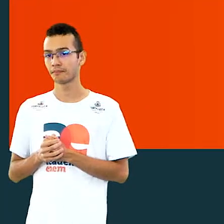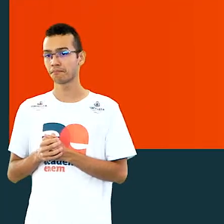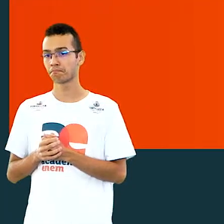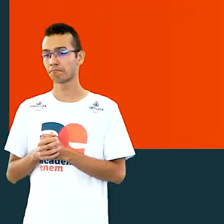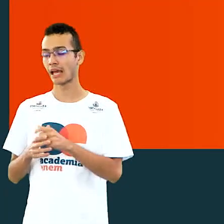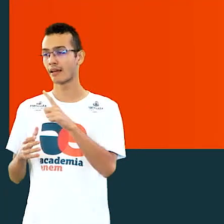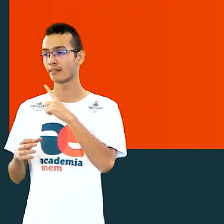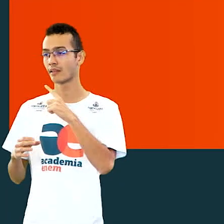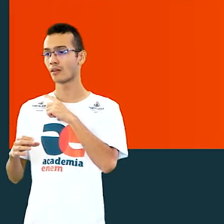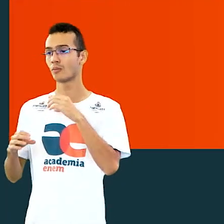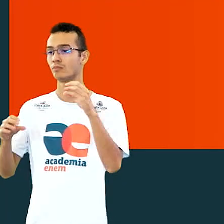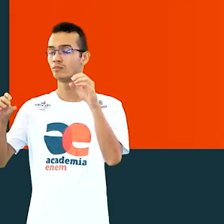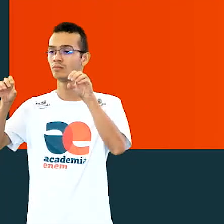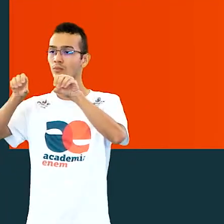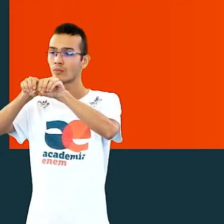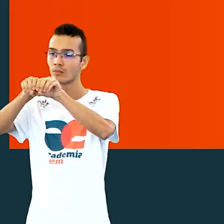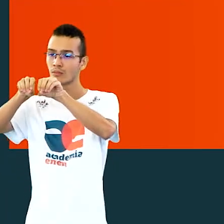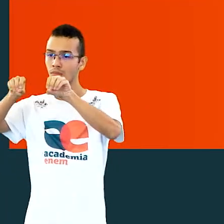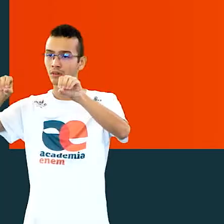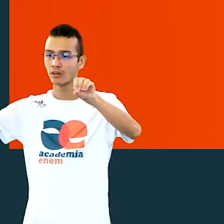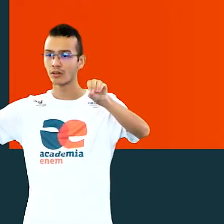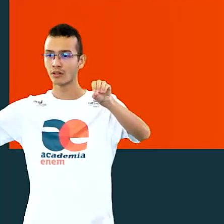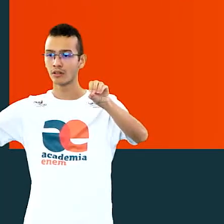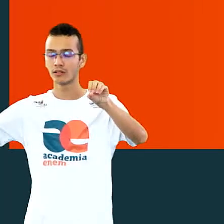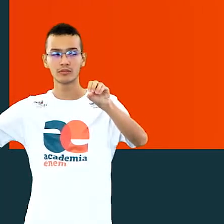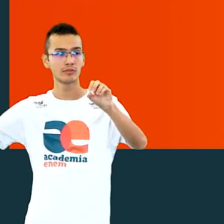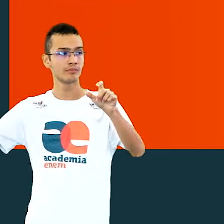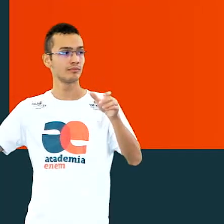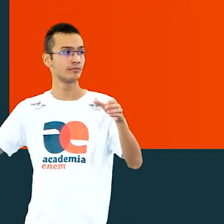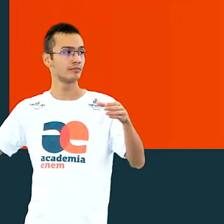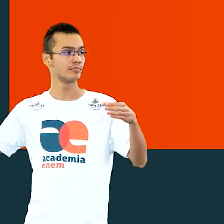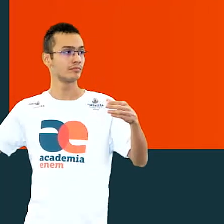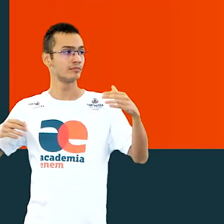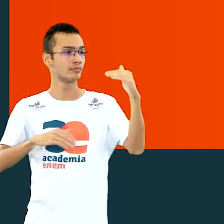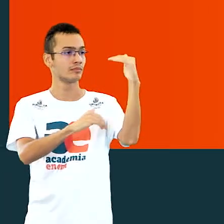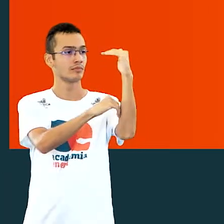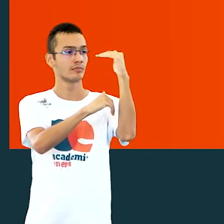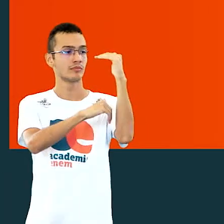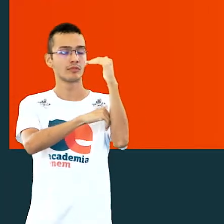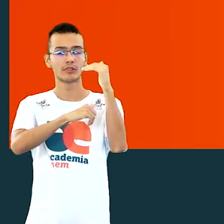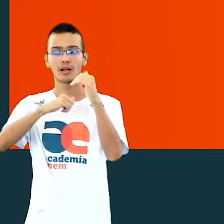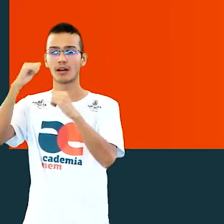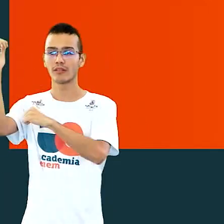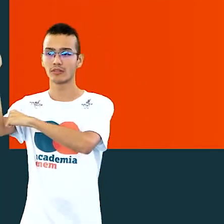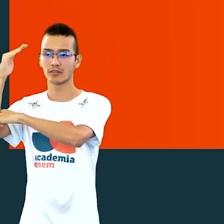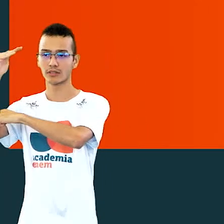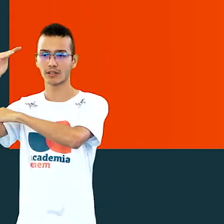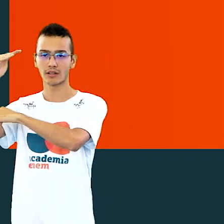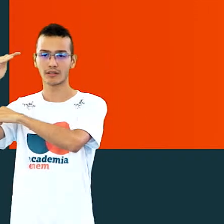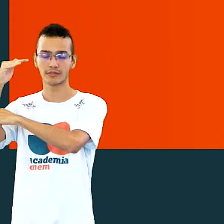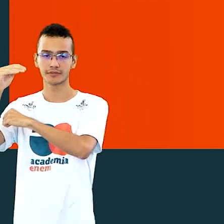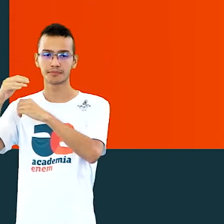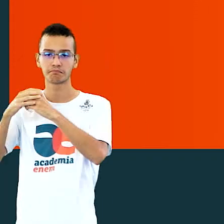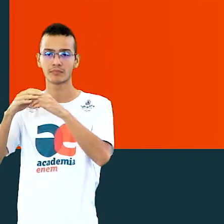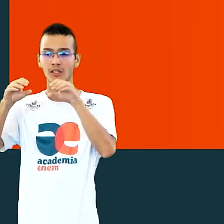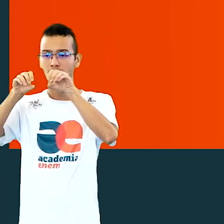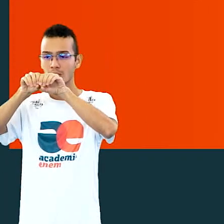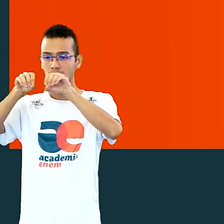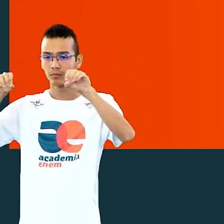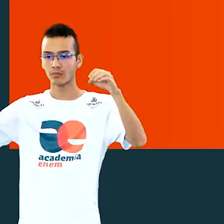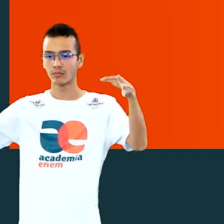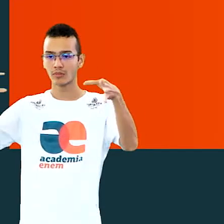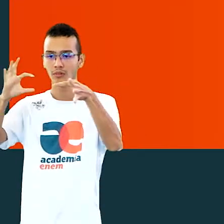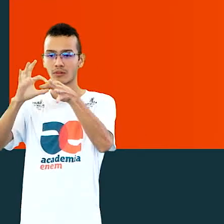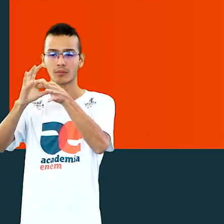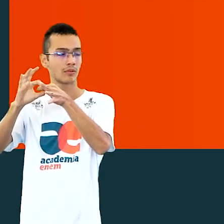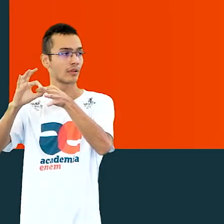os dois fluidos, vamos lá, eu tenho duas garrafas e eu faço um buraco numa garrafa e um buraco noutra garrafa e ligo